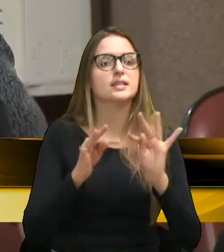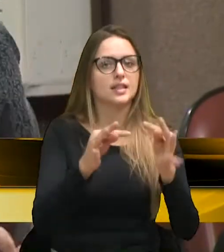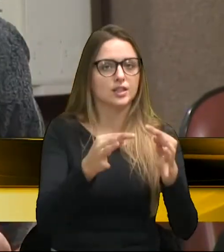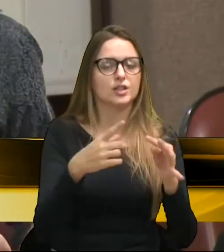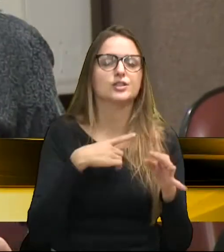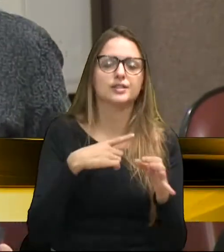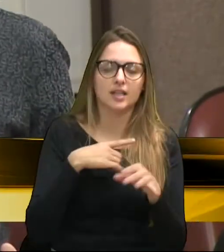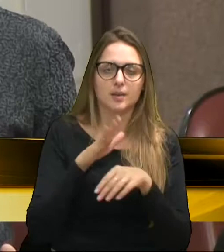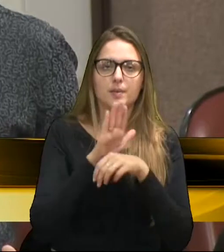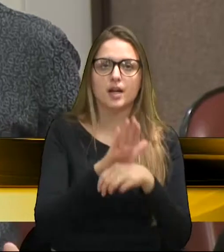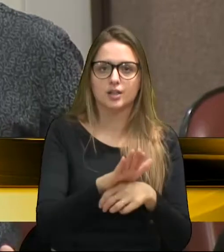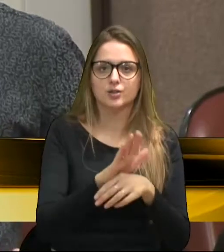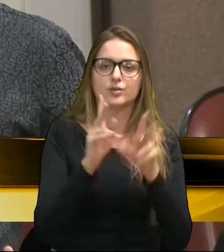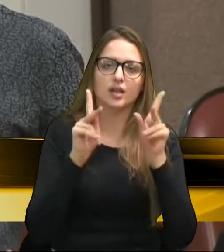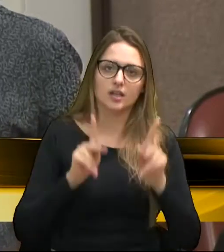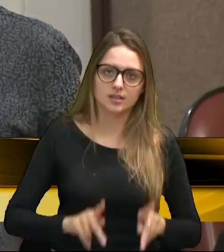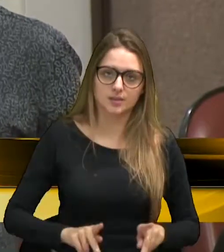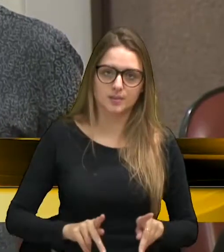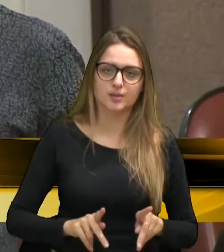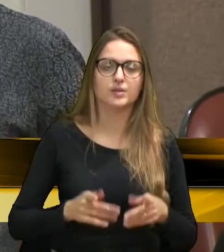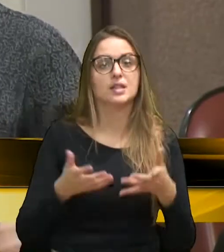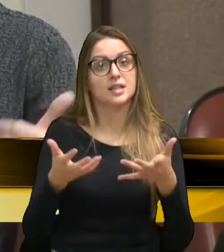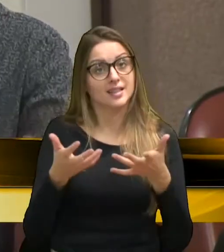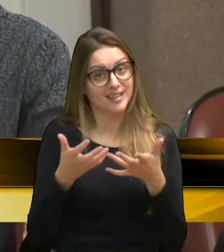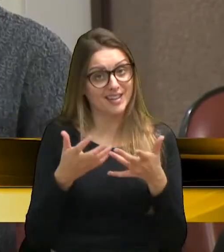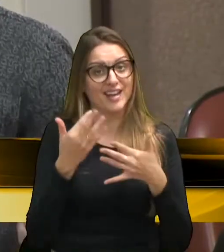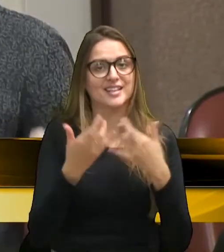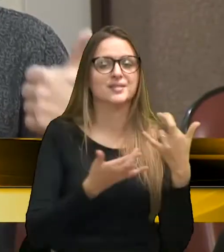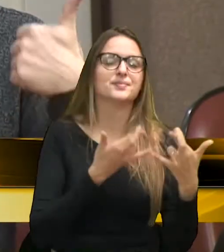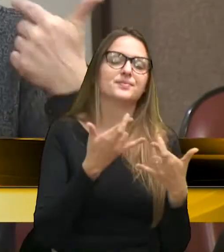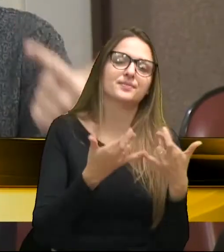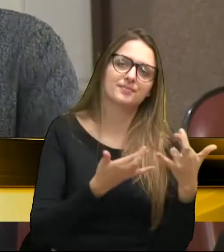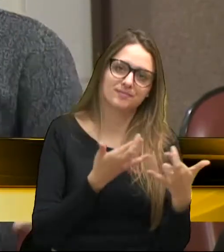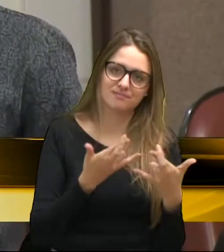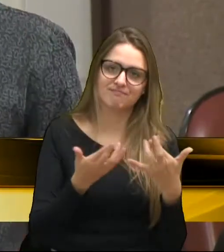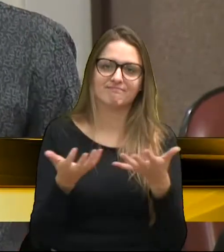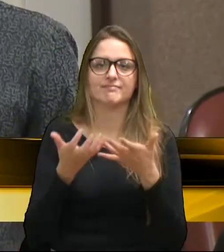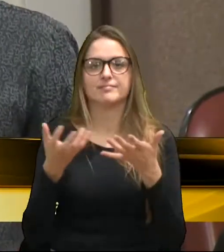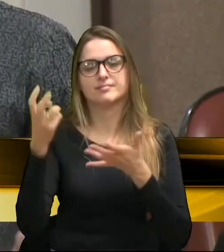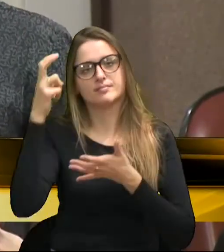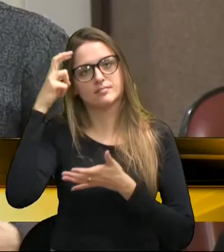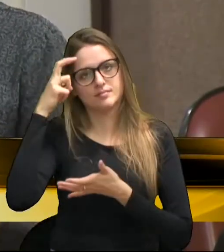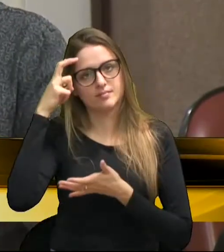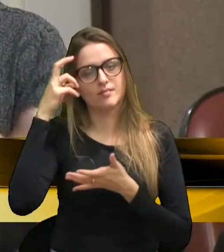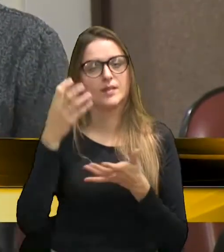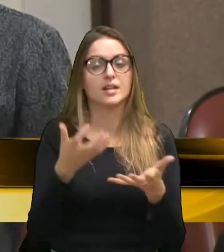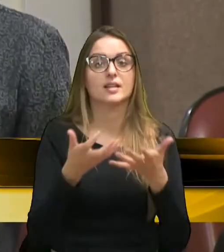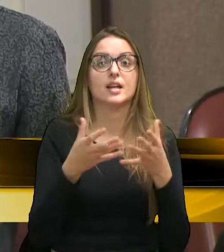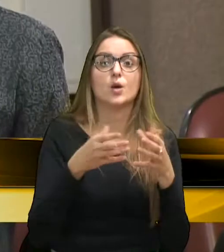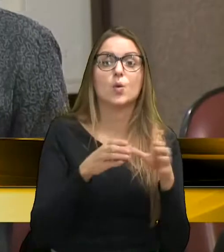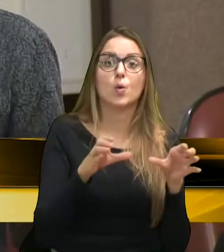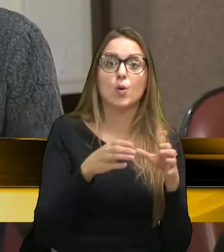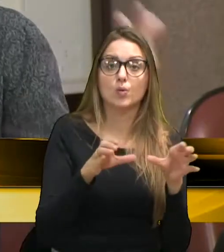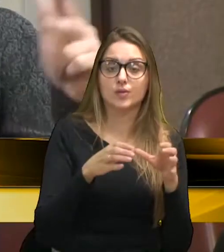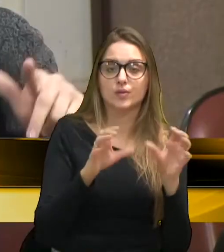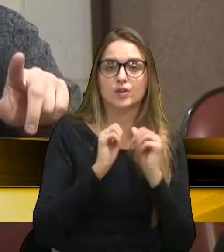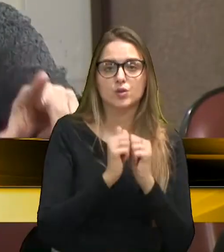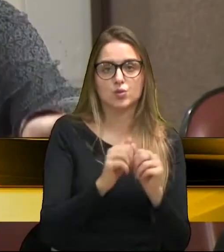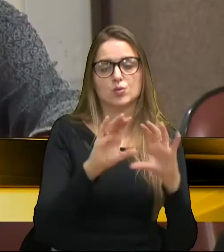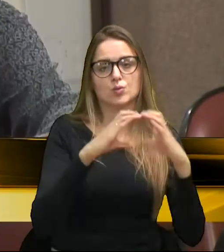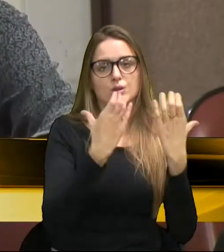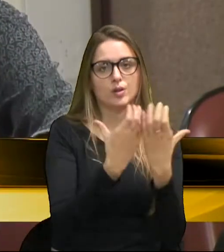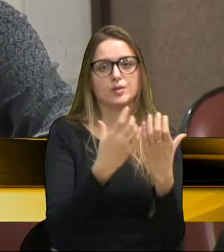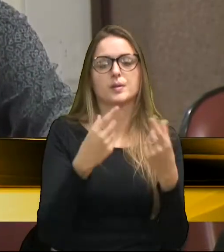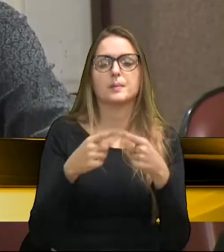beneficiar também essas pessoas que querem lazer, querem cultura, querem uma convivência em comunidades, mas que eles